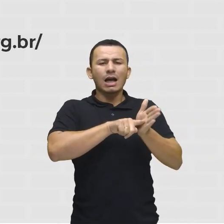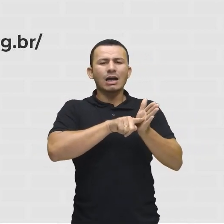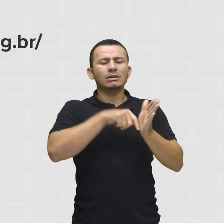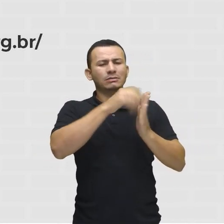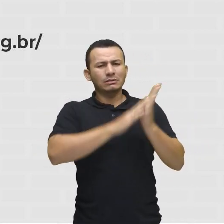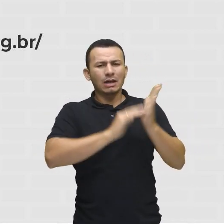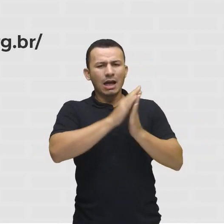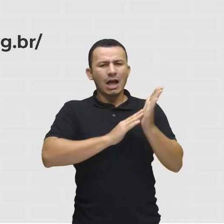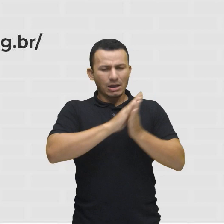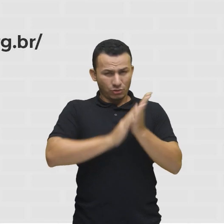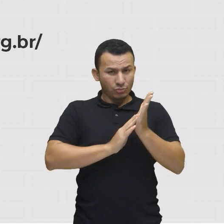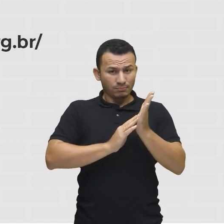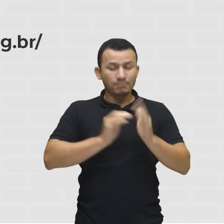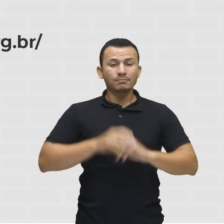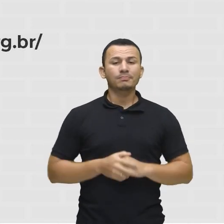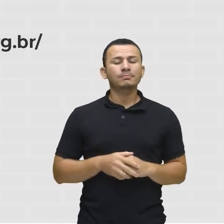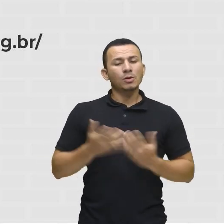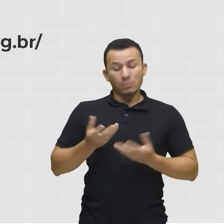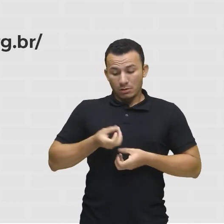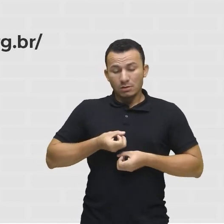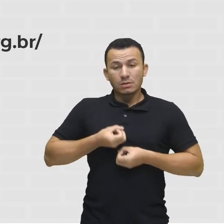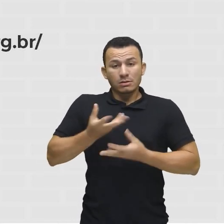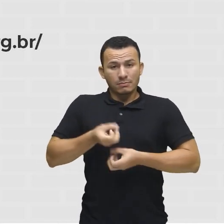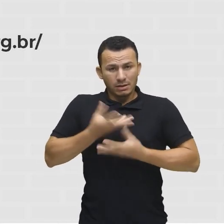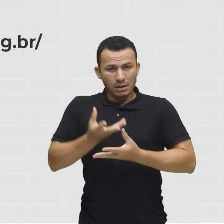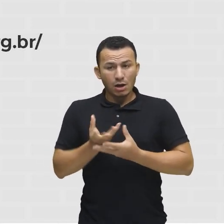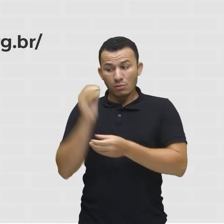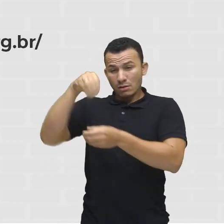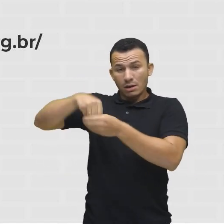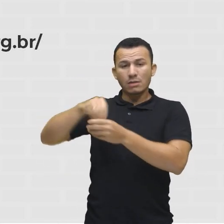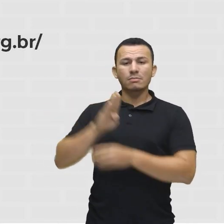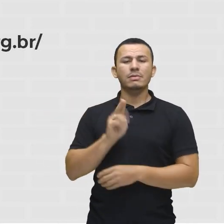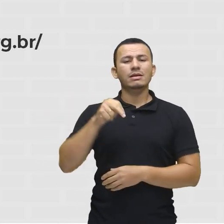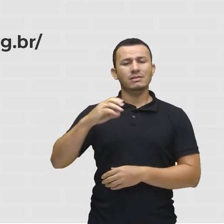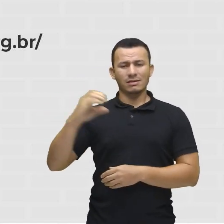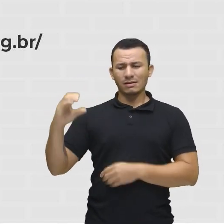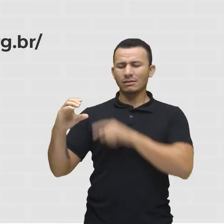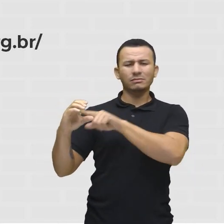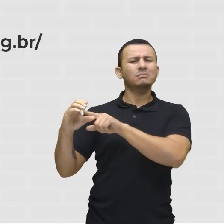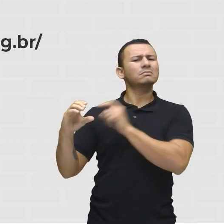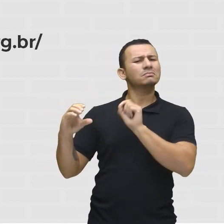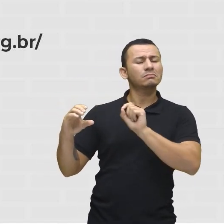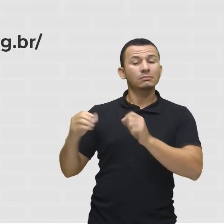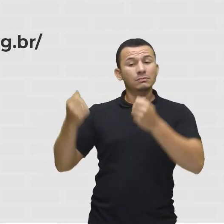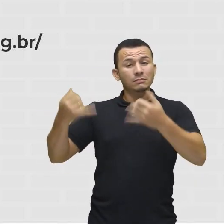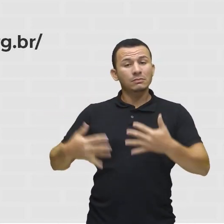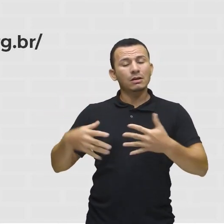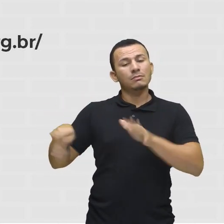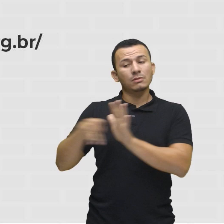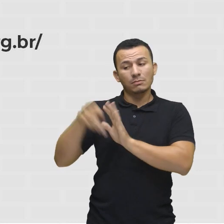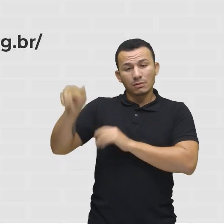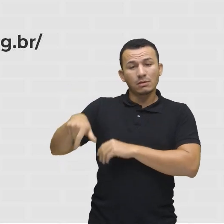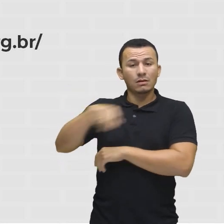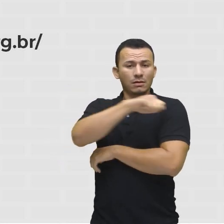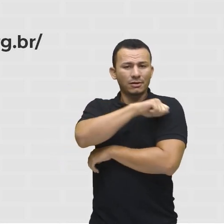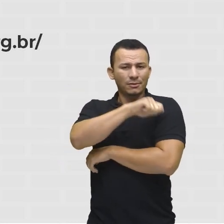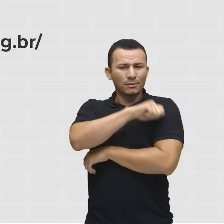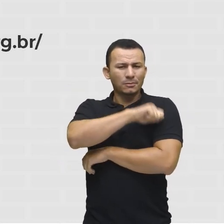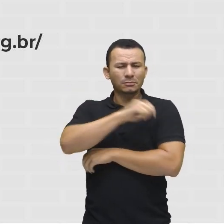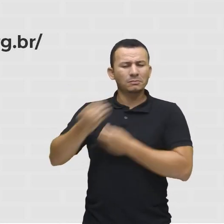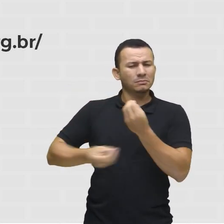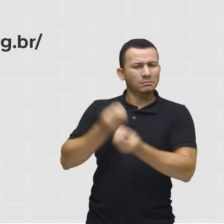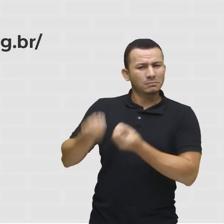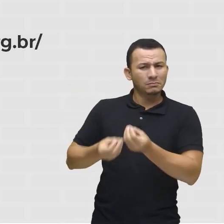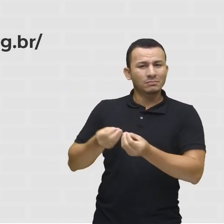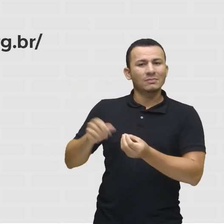criativas. Então, a expressão dentro da BNCC, ela vai trazer para o aluno o quê? Ela vai trazer